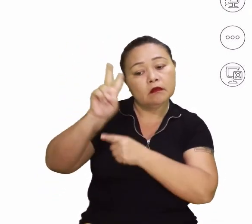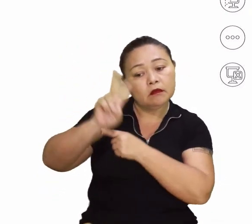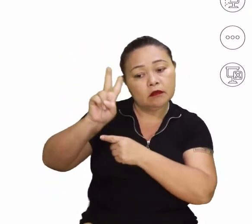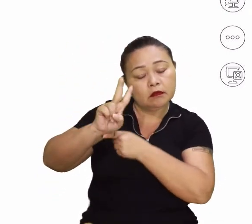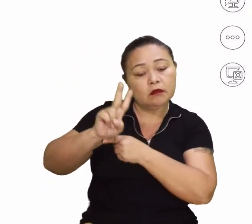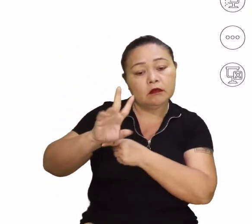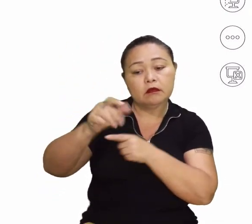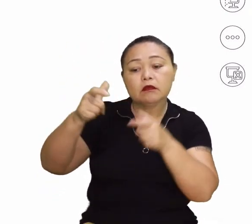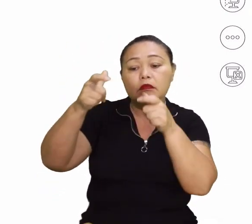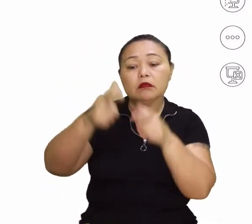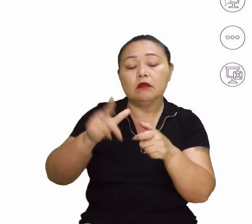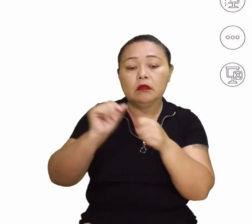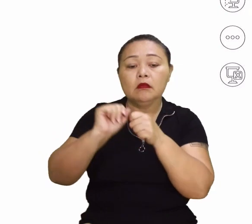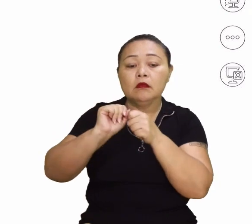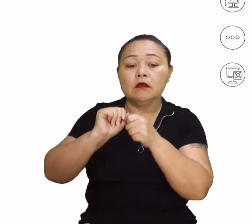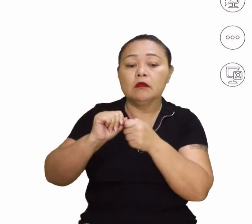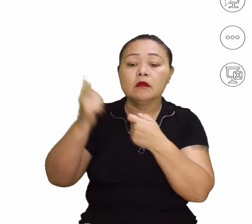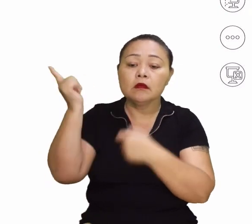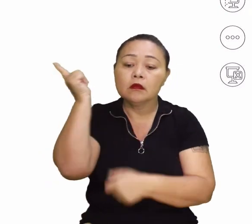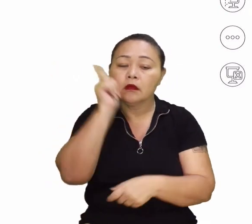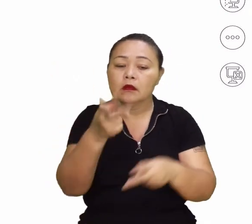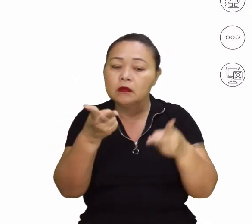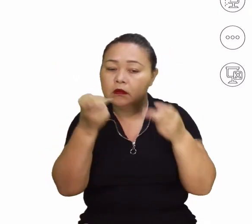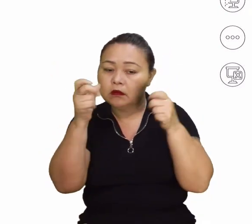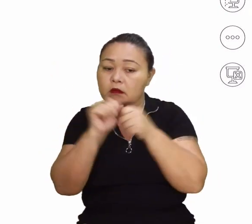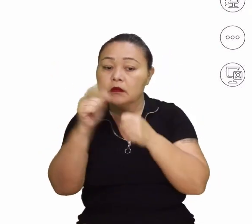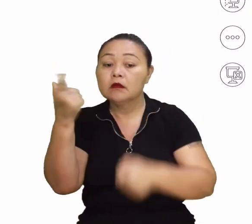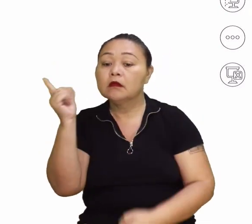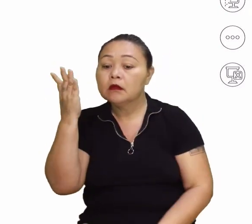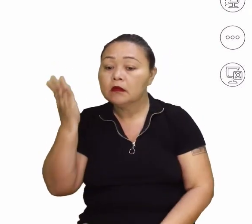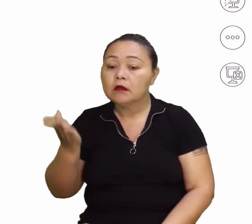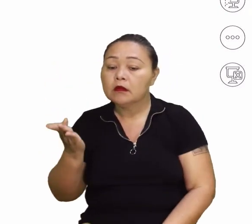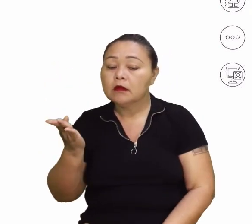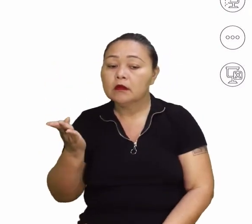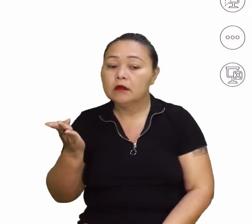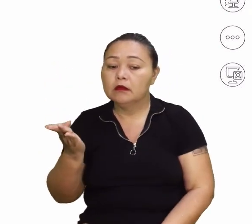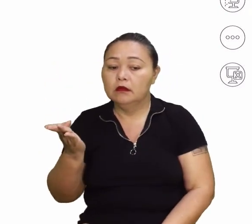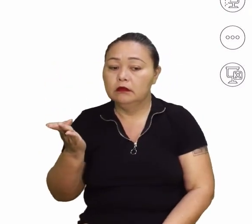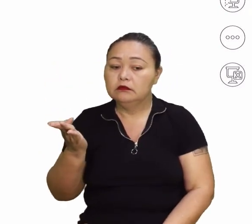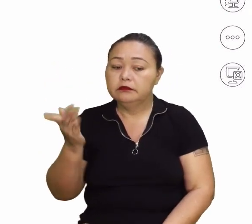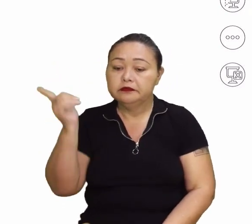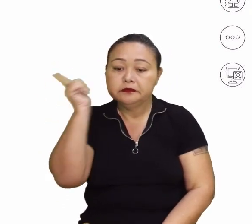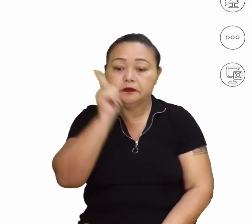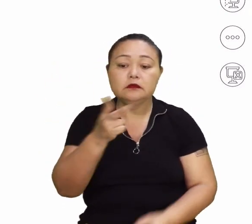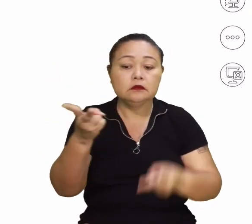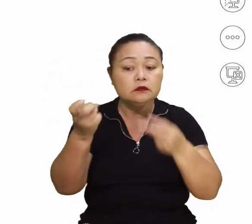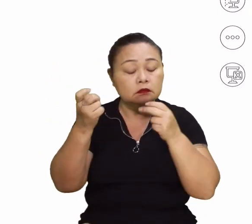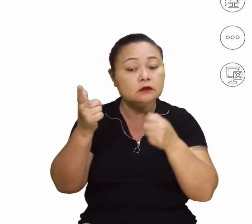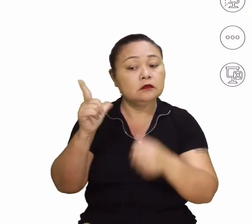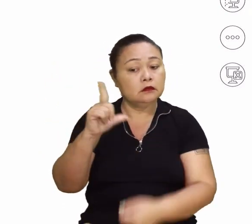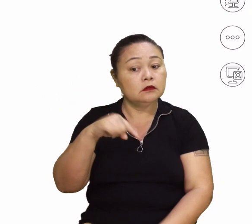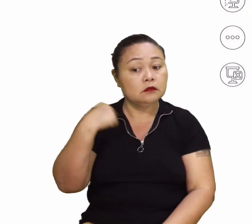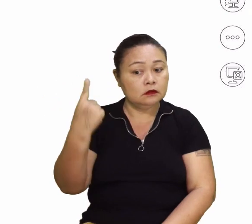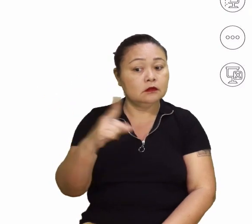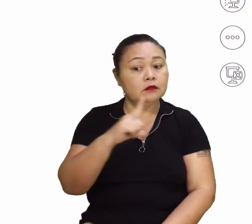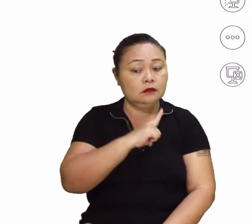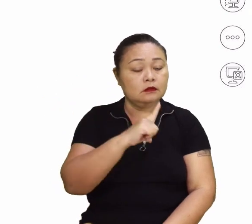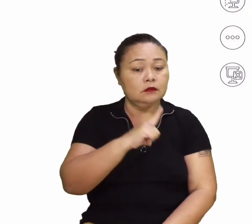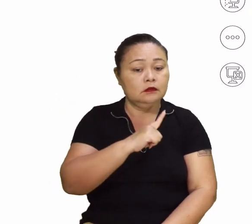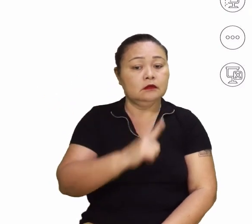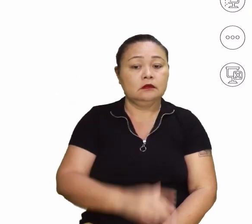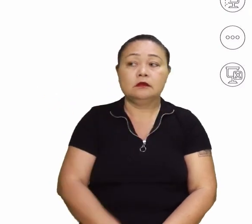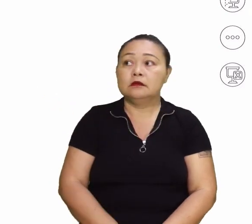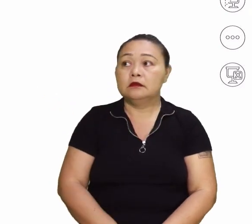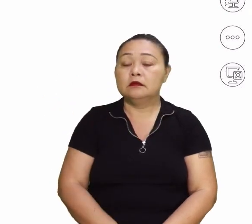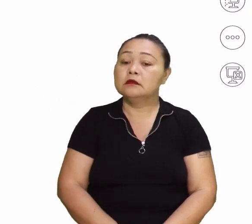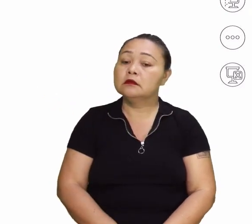conservação. E o que a gente consegue perceber com isso? A gente consegue perceber que nós temos muito